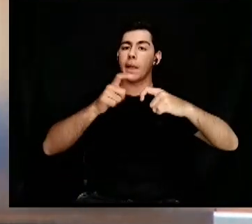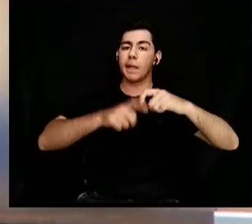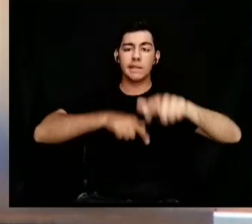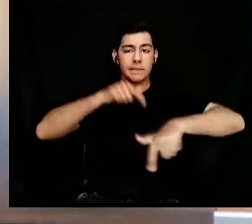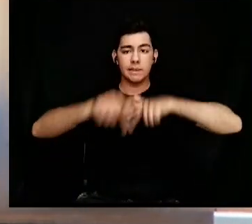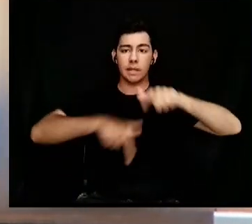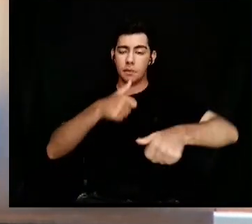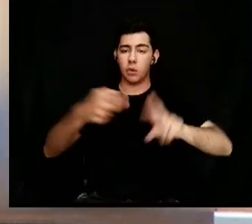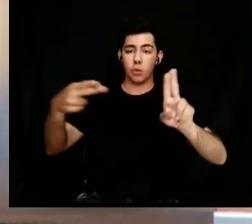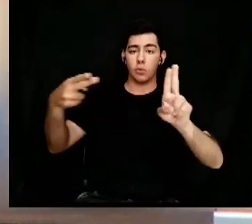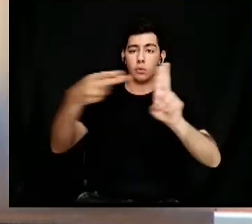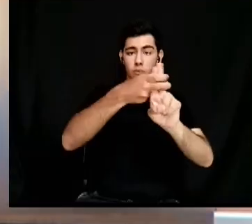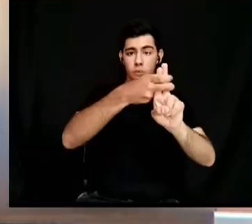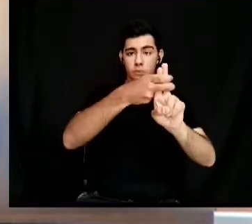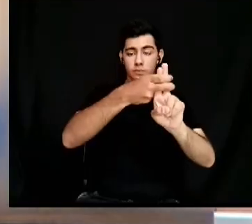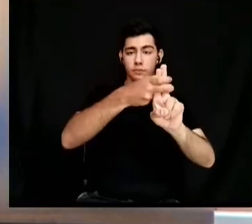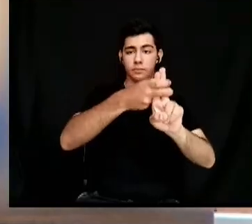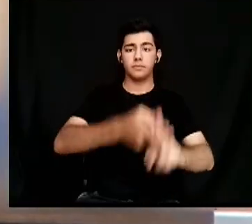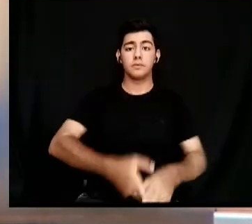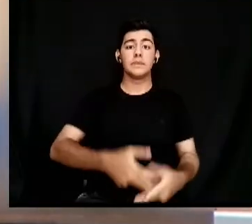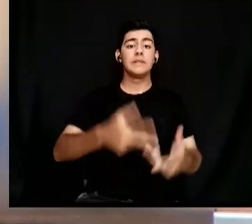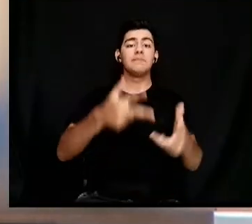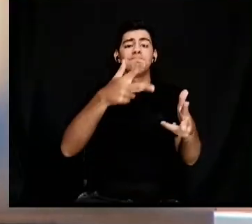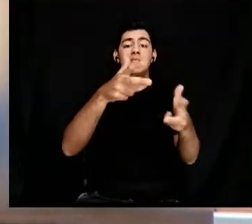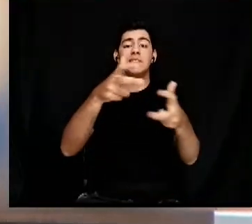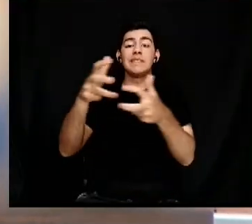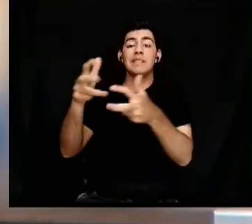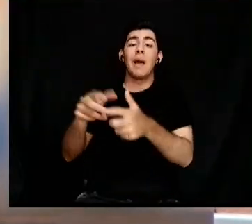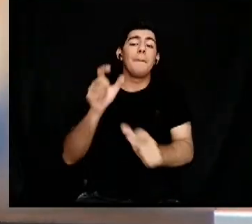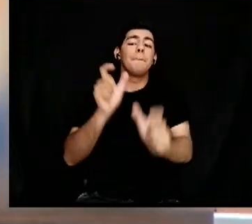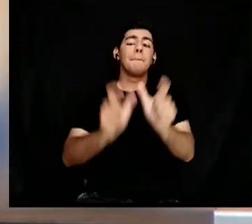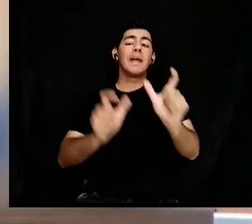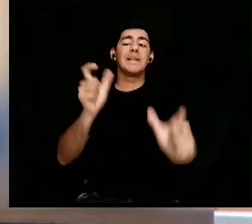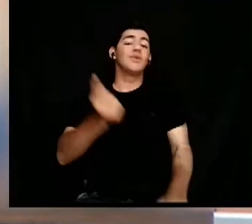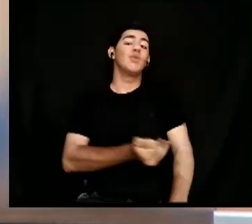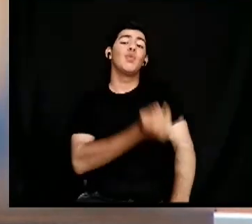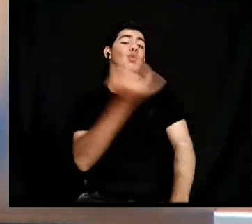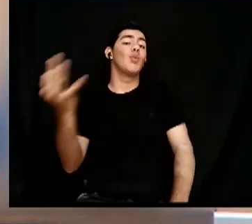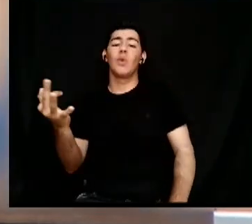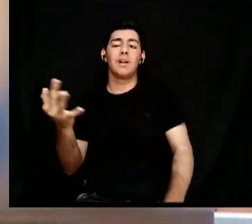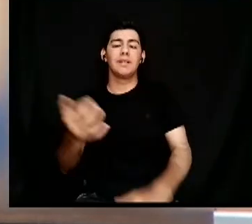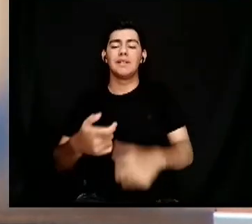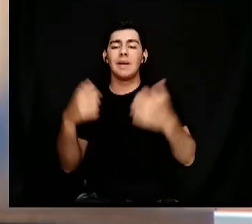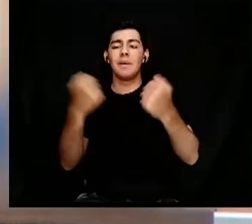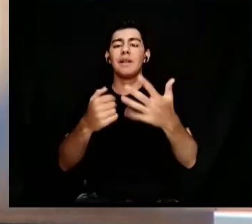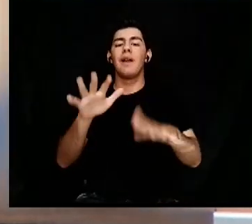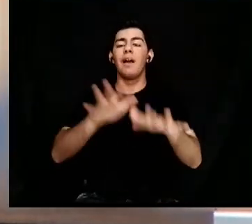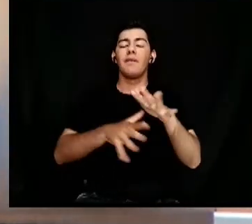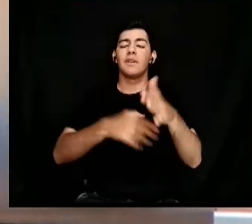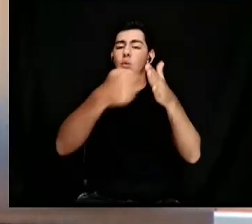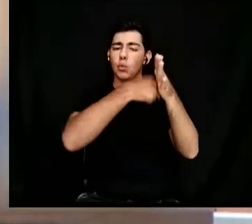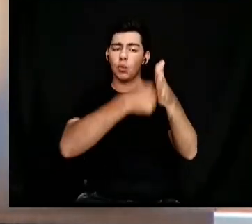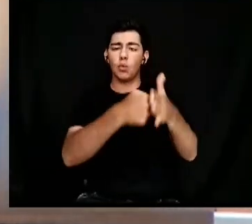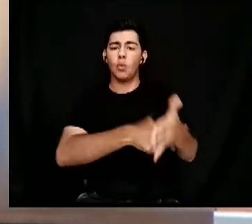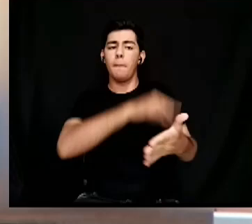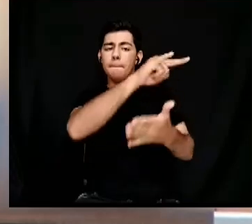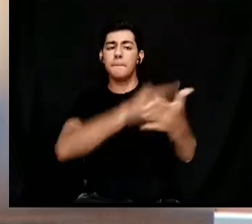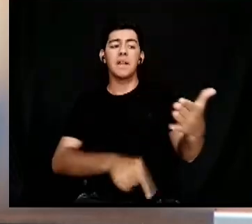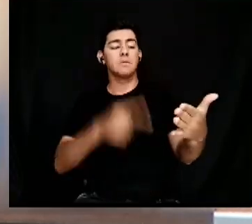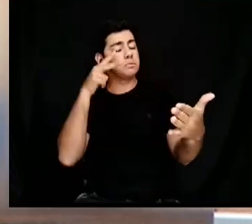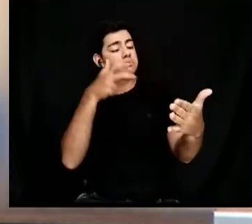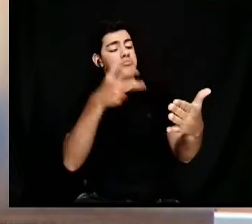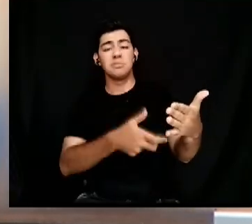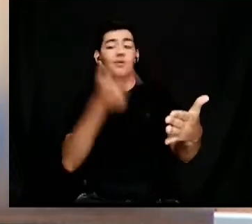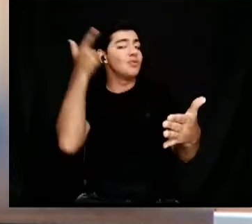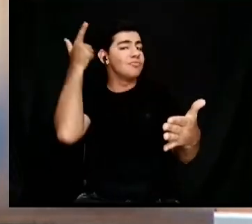e vejo de perto a dificuldade de quem precisa acessar um exame ou um procedimento e não consegue. E